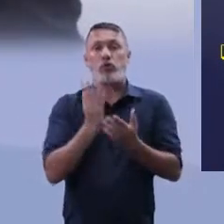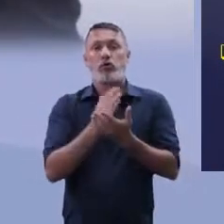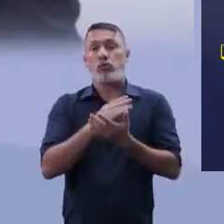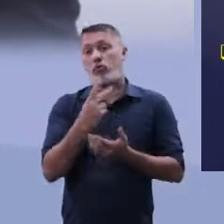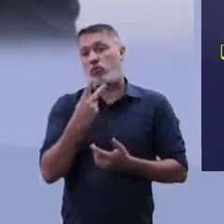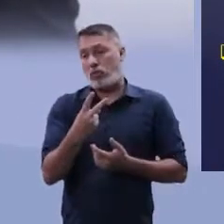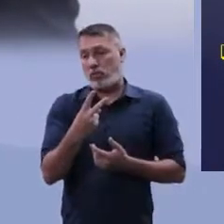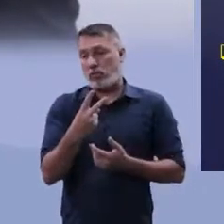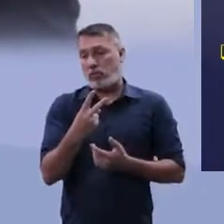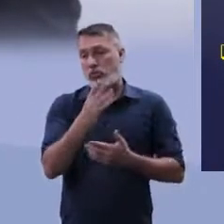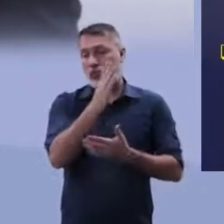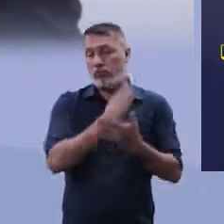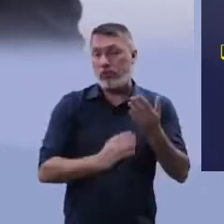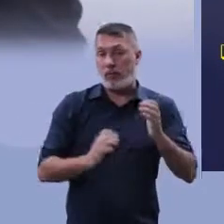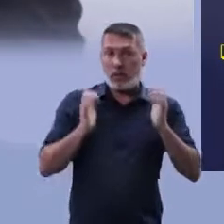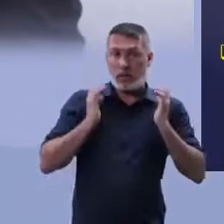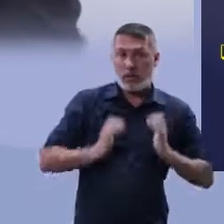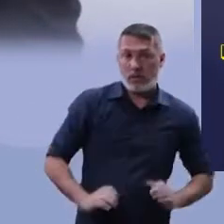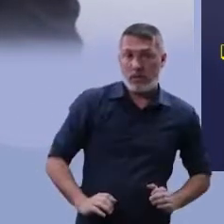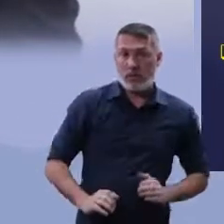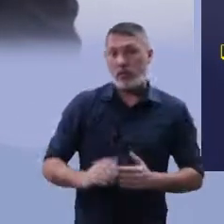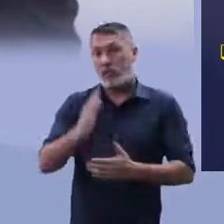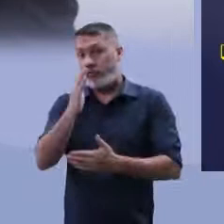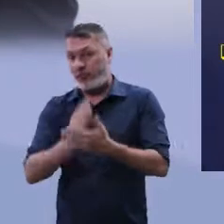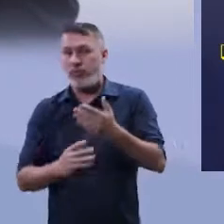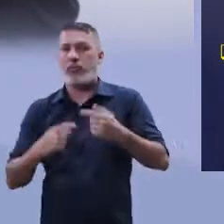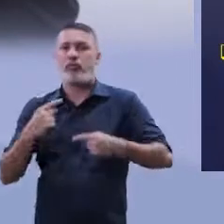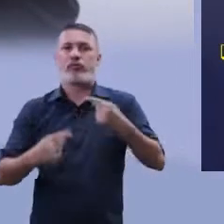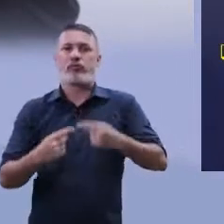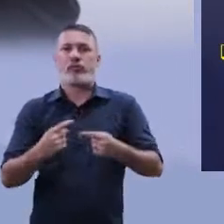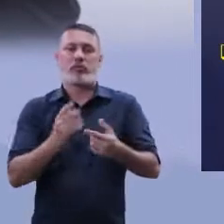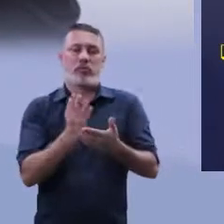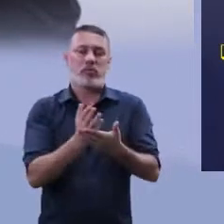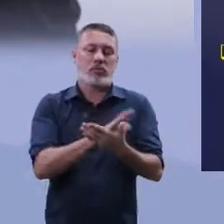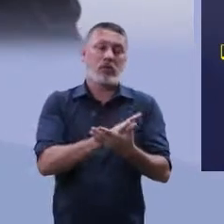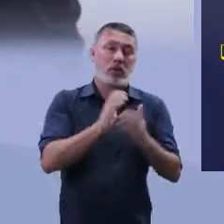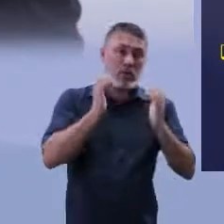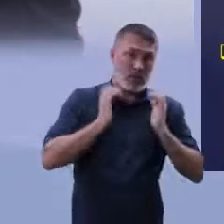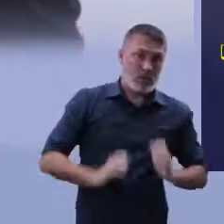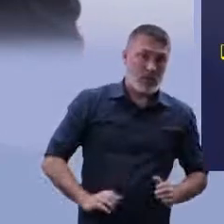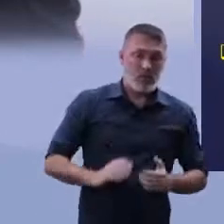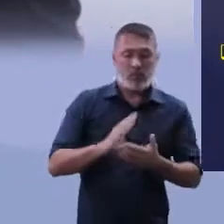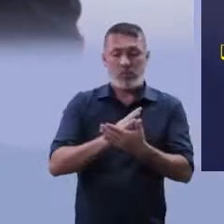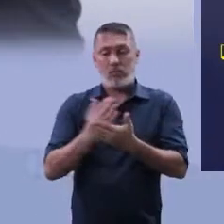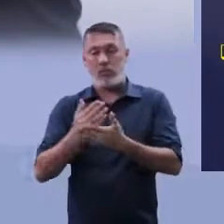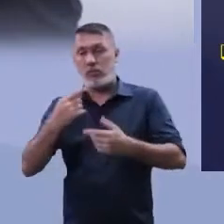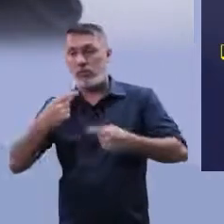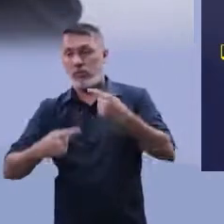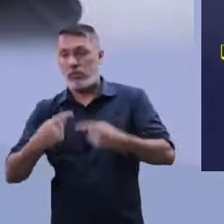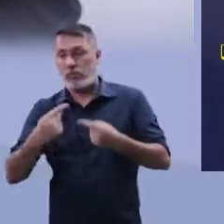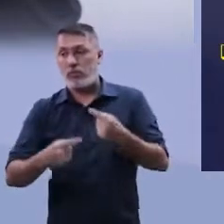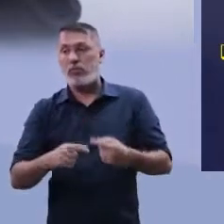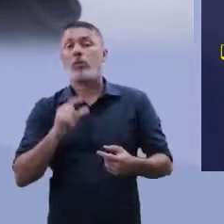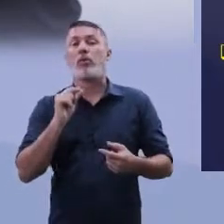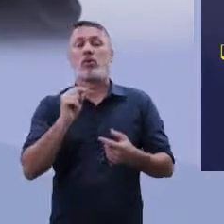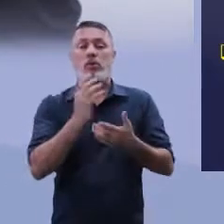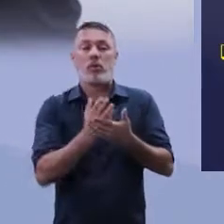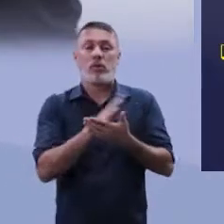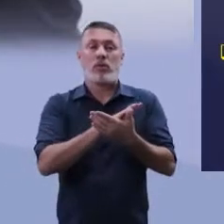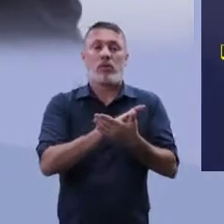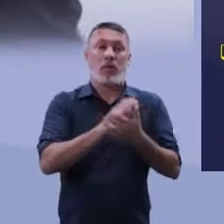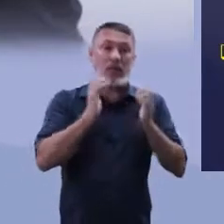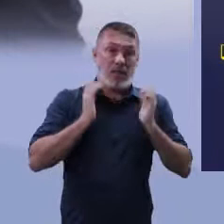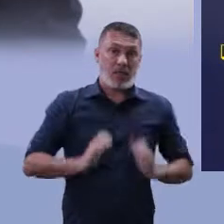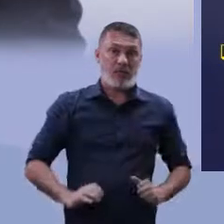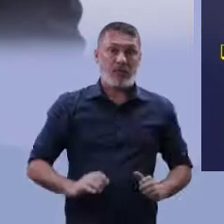em duas outras ciências, que é a ética e a própria política, que tem como objetivo a ética, a felicidade do indivíduo